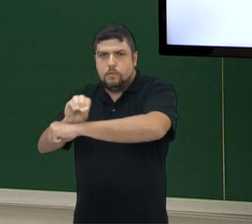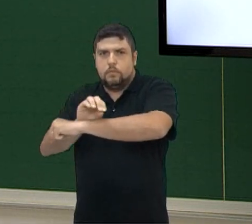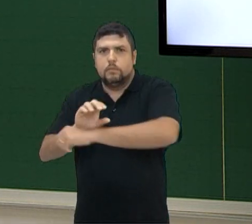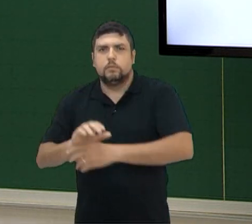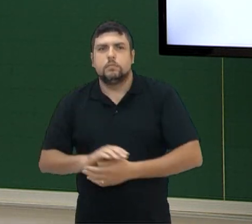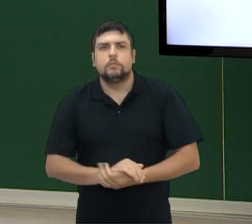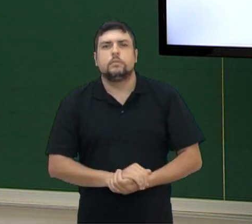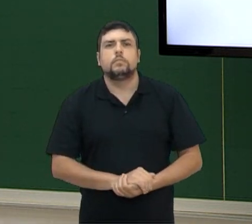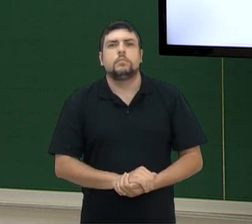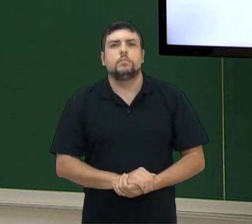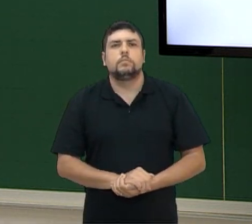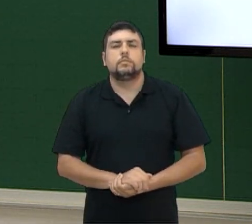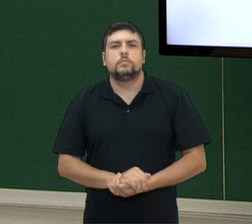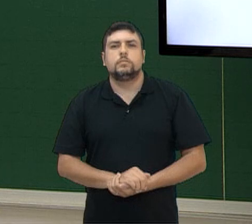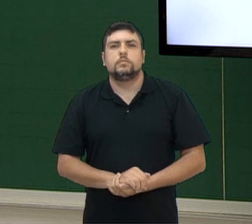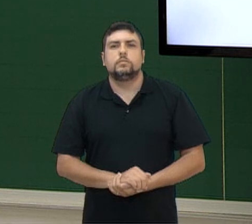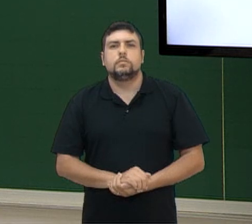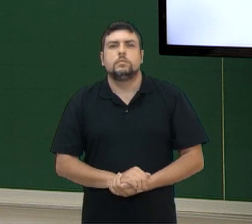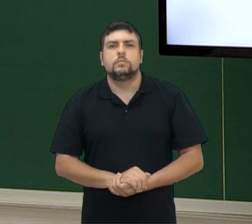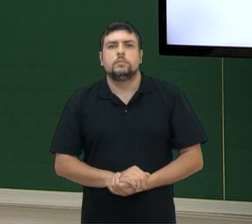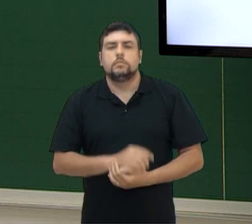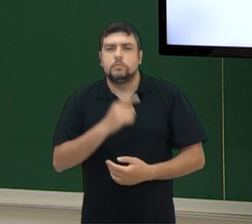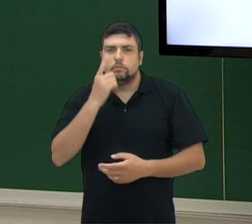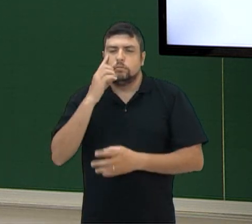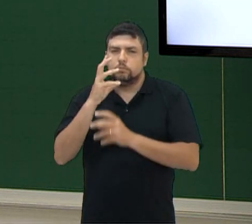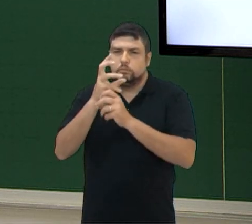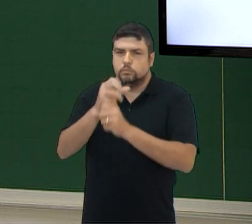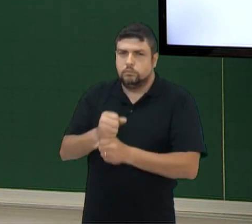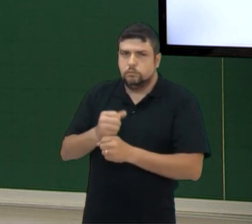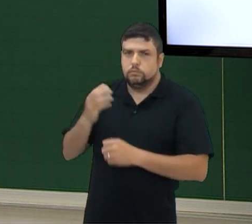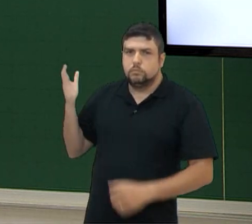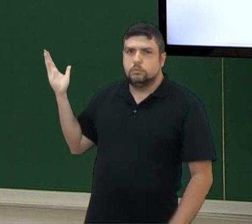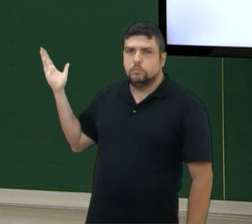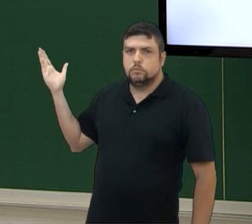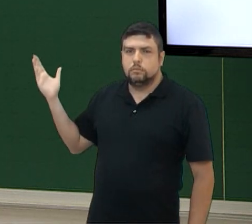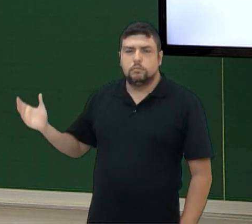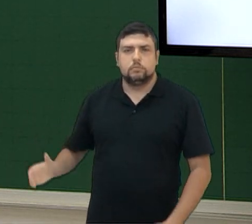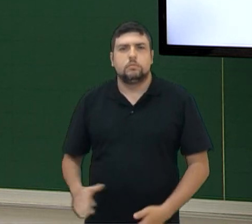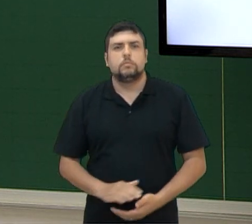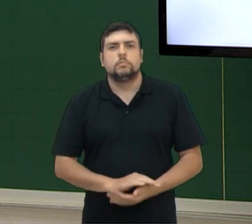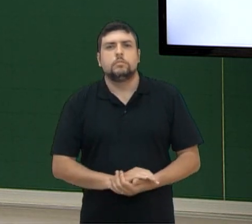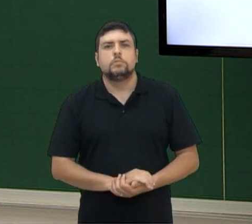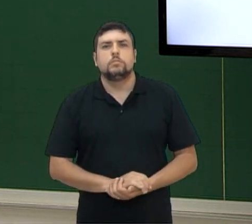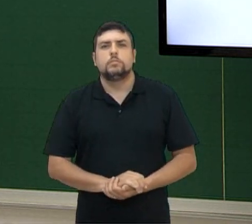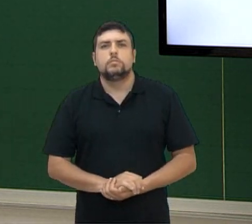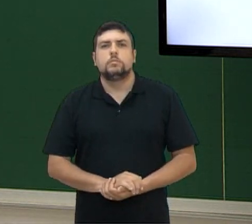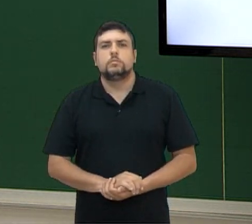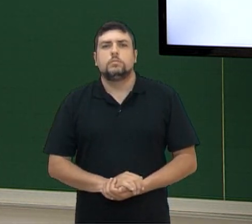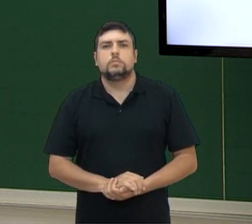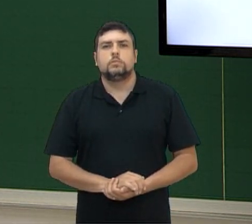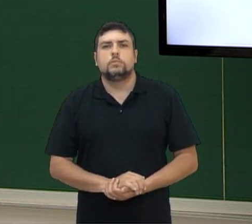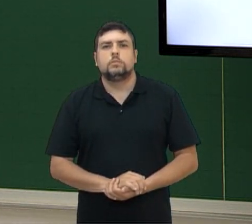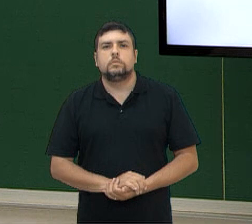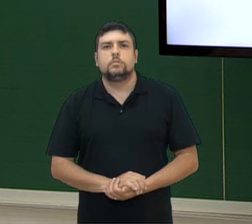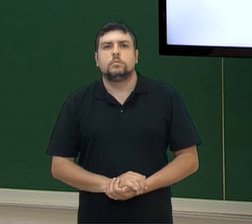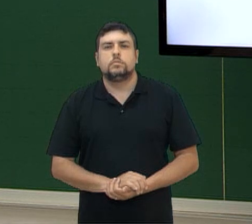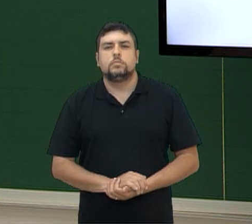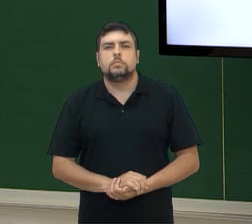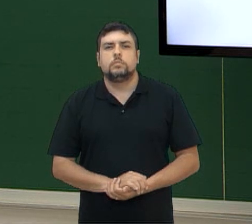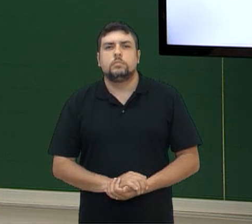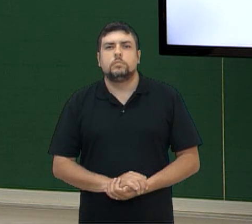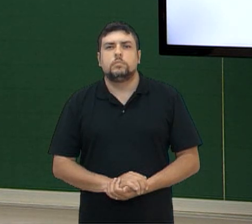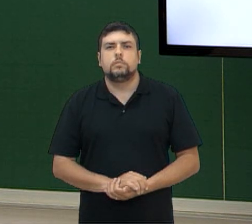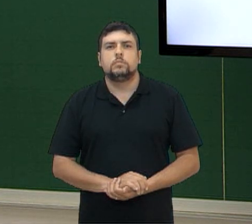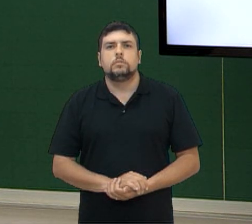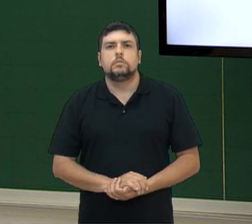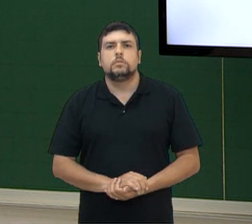Multiplicando, tá? Então, eu vou ter 150 vezes x. Como eu falei, a ordem não importa,